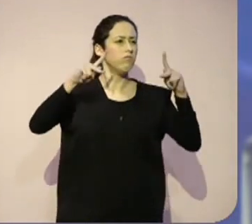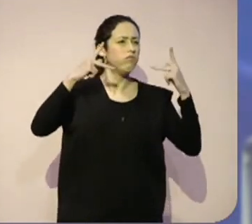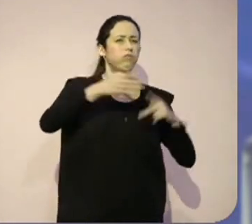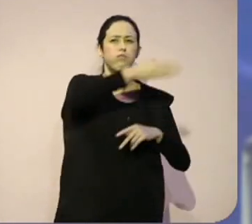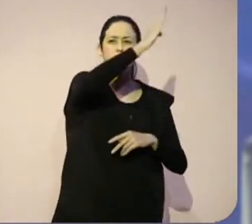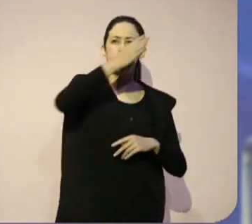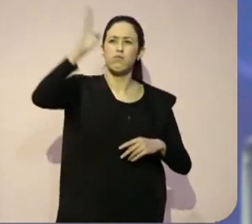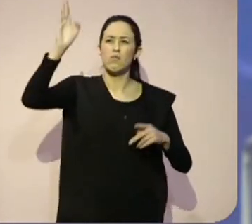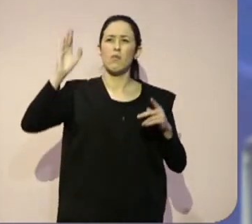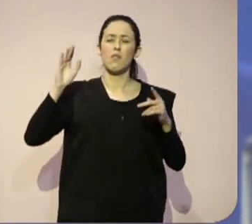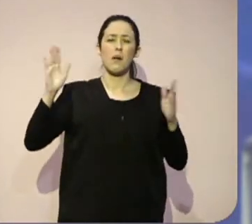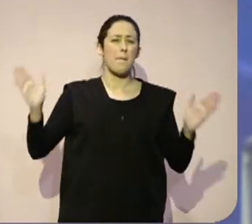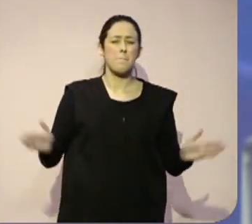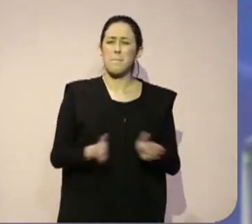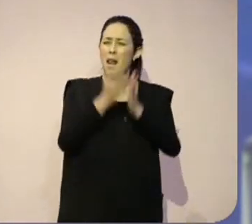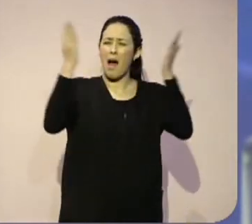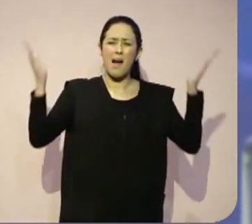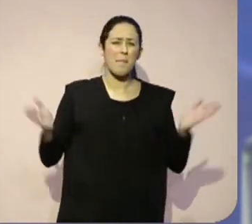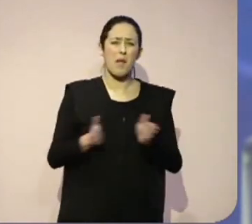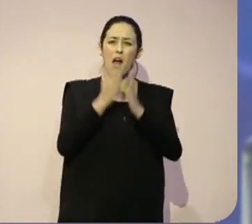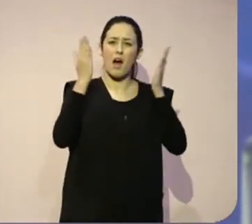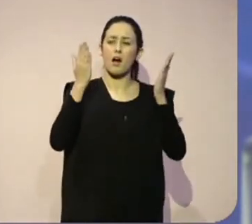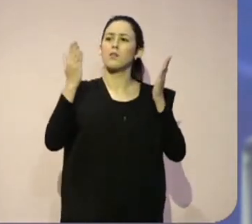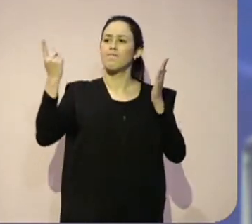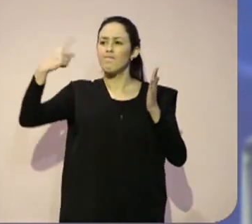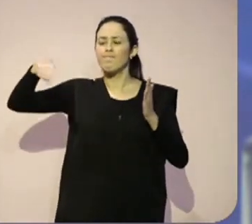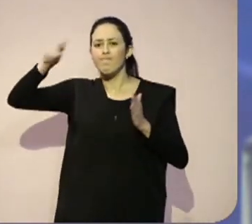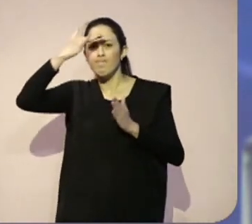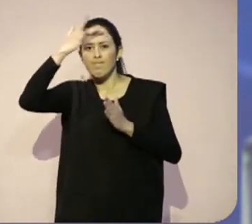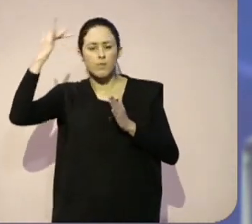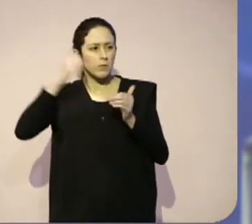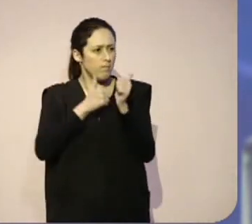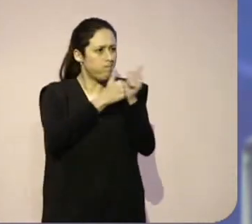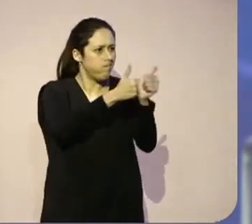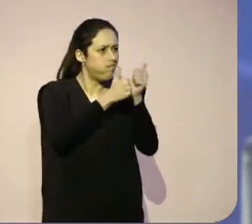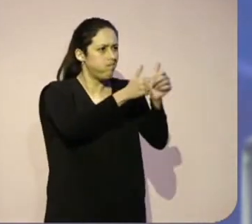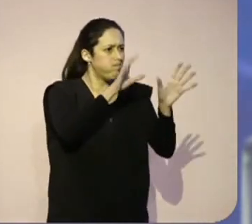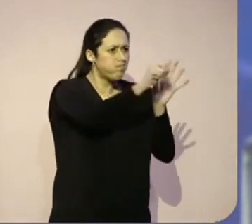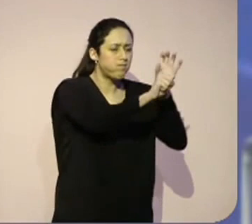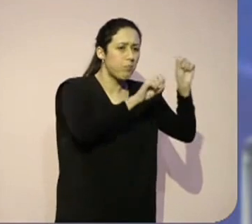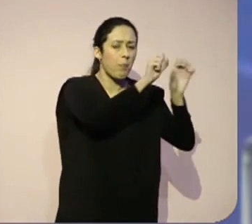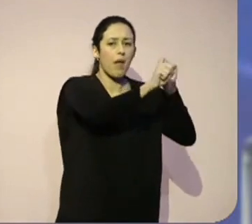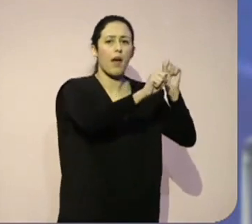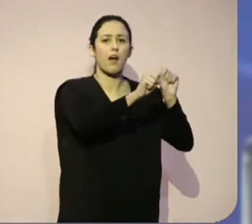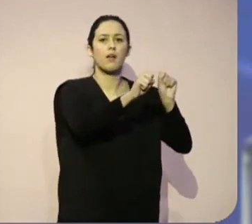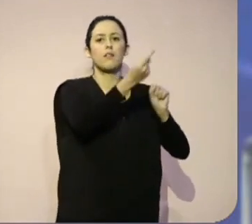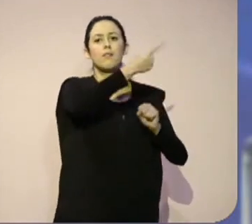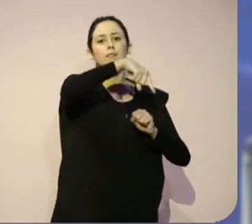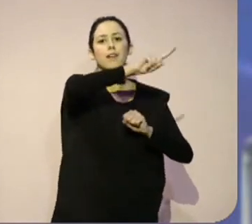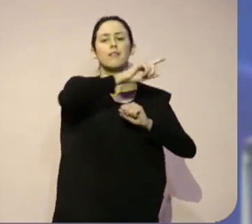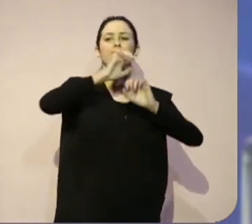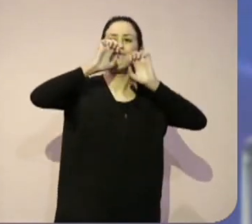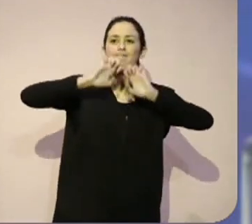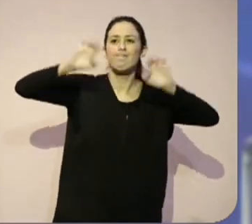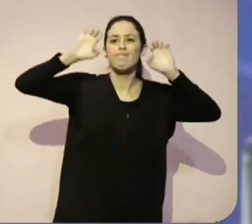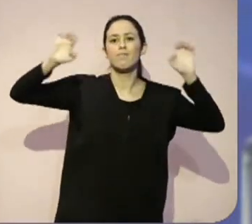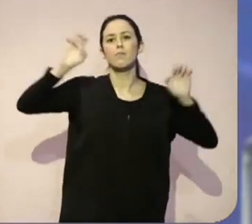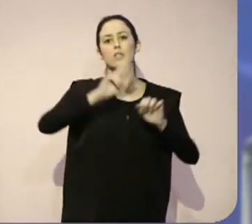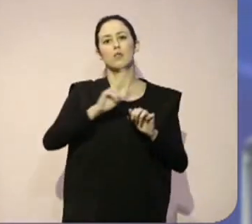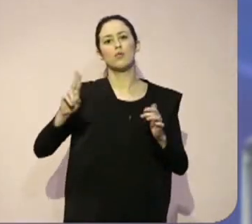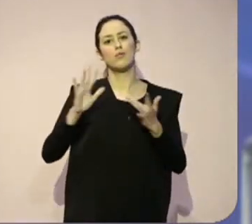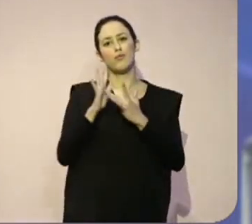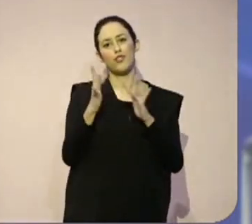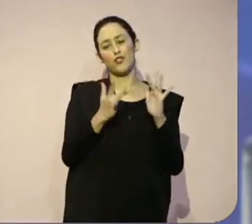e maravilhas. Eles são perseguidos por anunciar o nome de Jesus. Mas veja